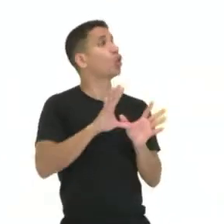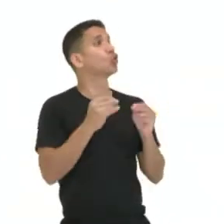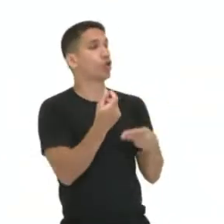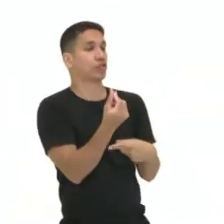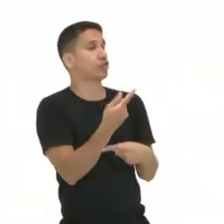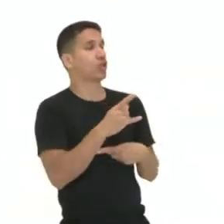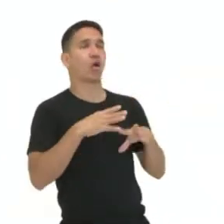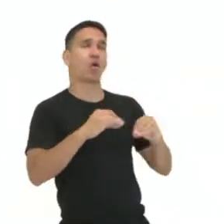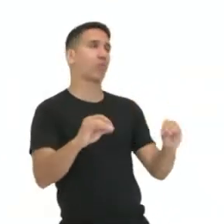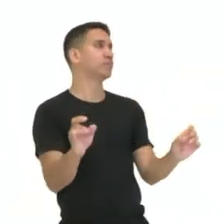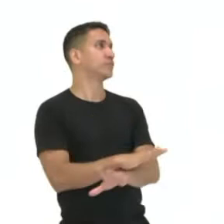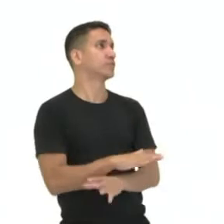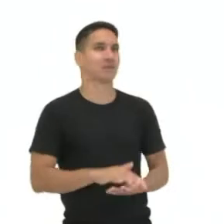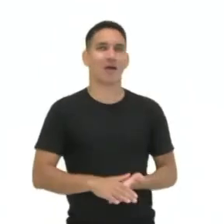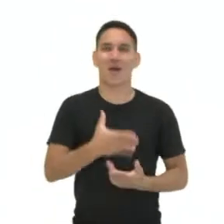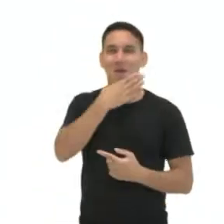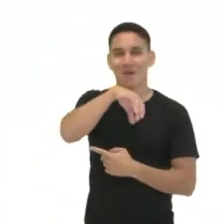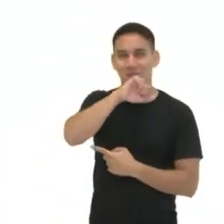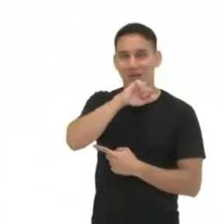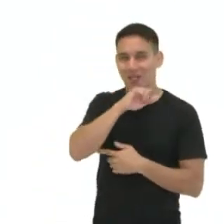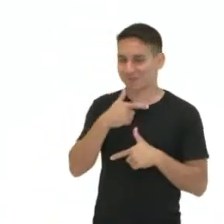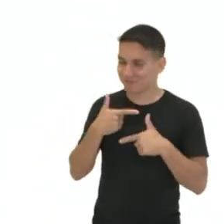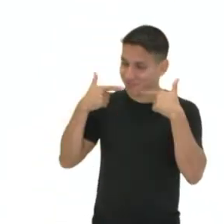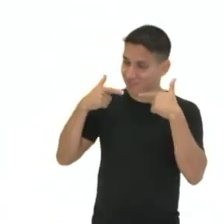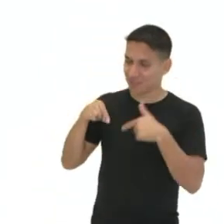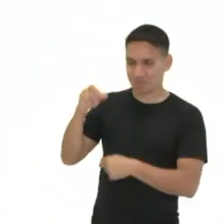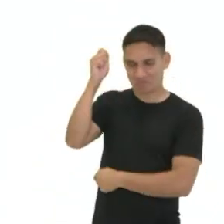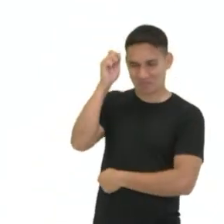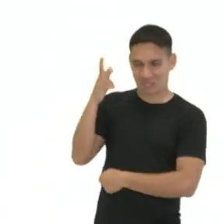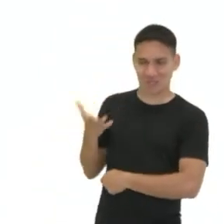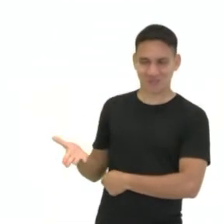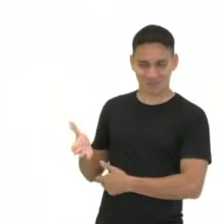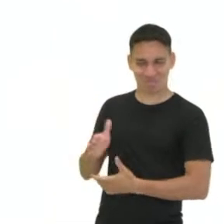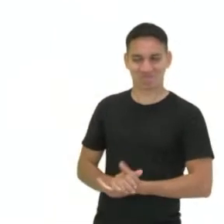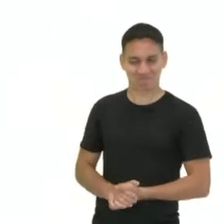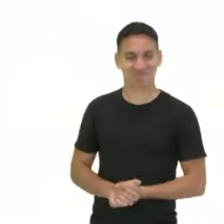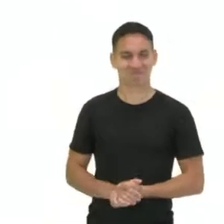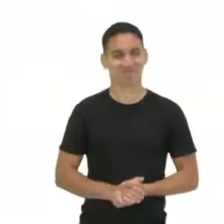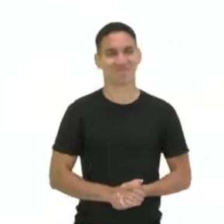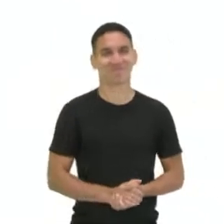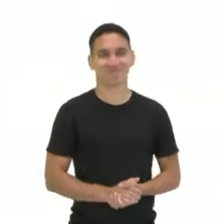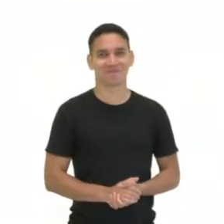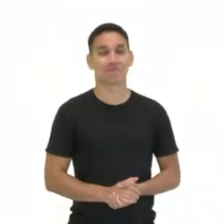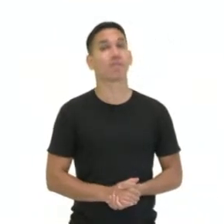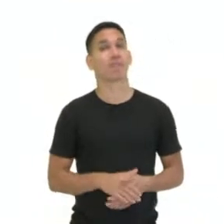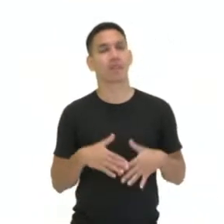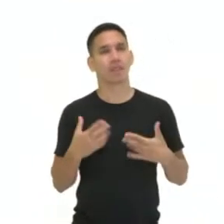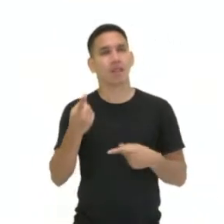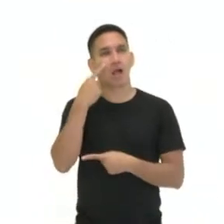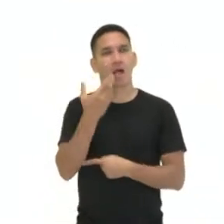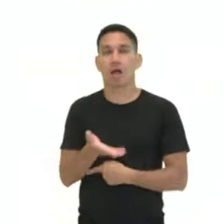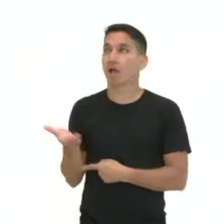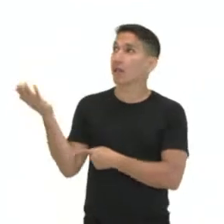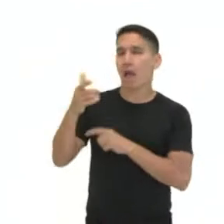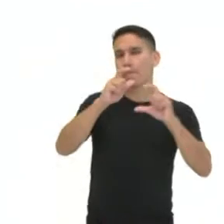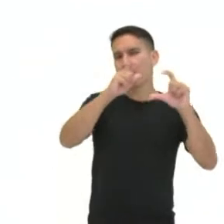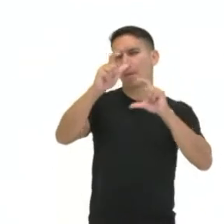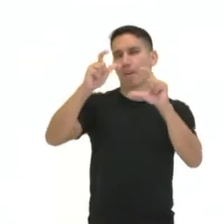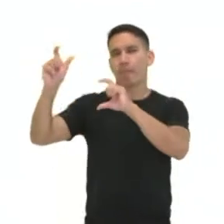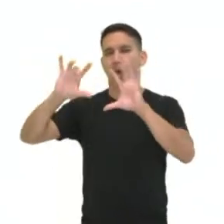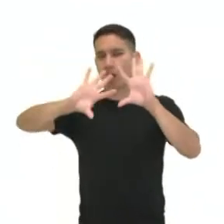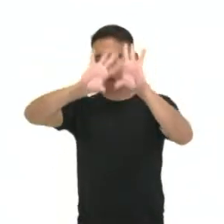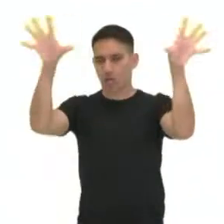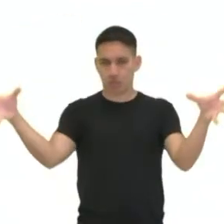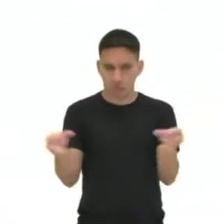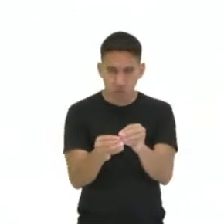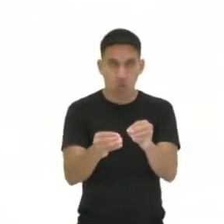fica feliz, né? Dá um sorriso e que espertinha, né? Ele exclama. Então, vamos fazer aqui uma reflexão sobre